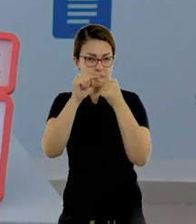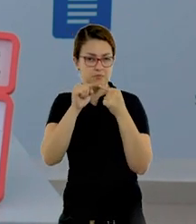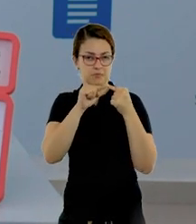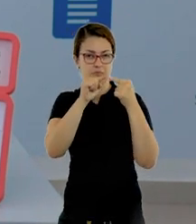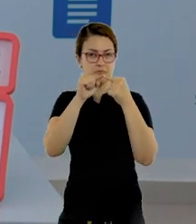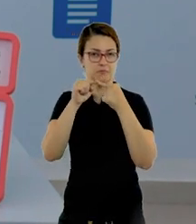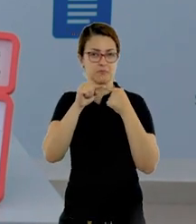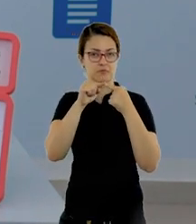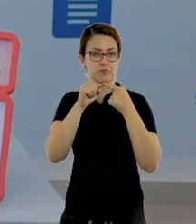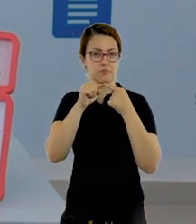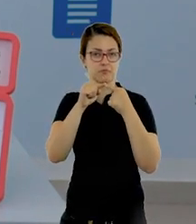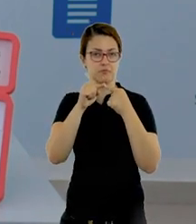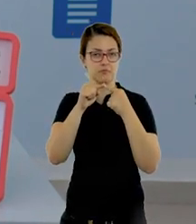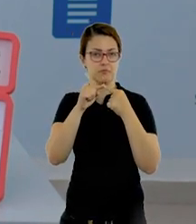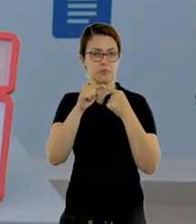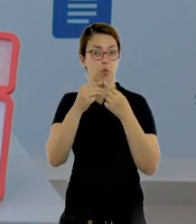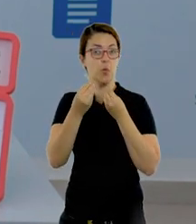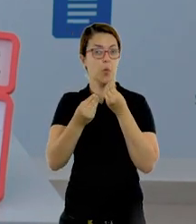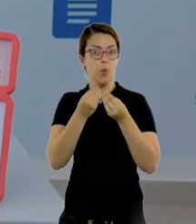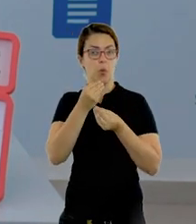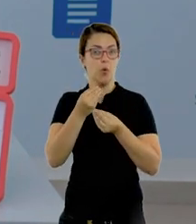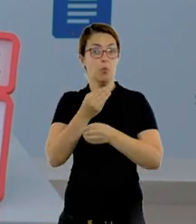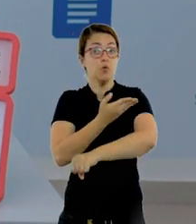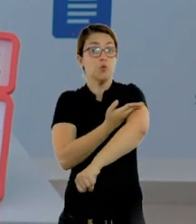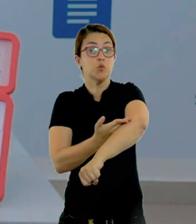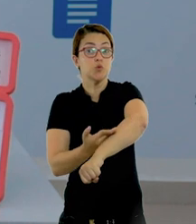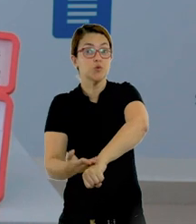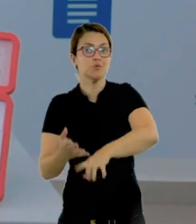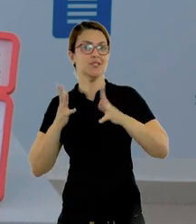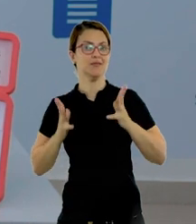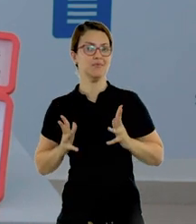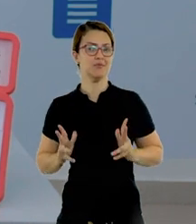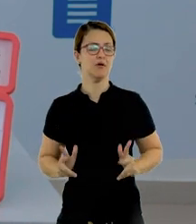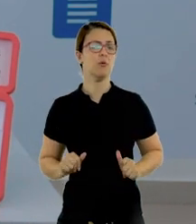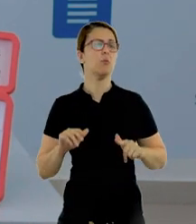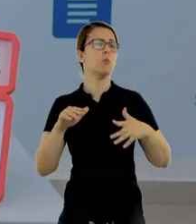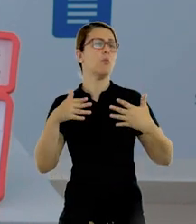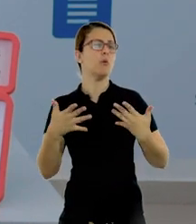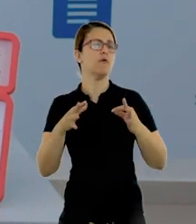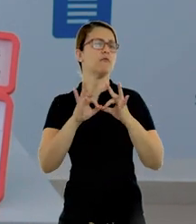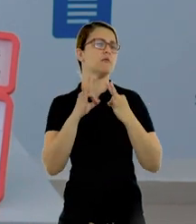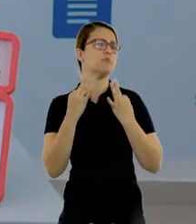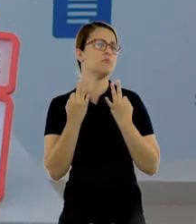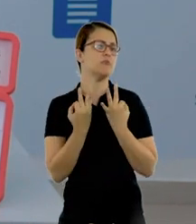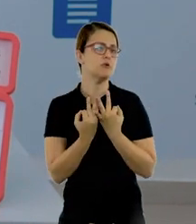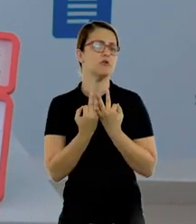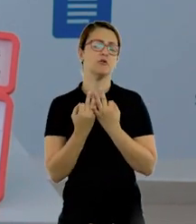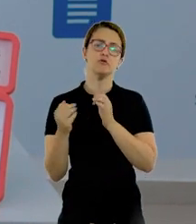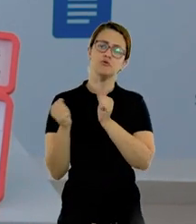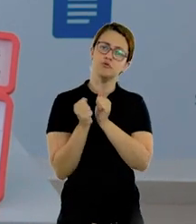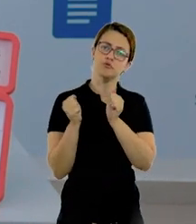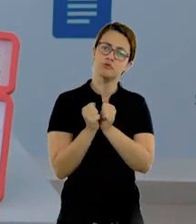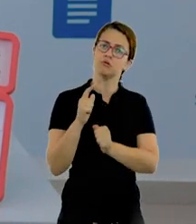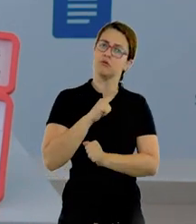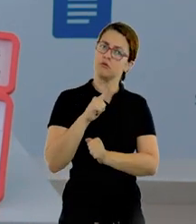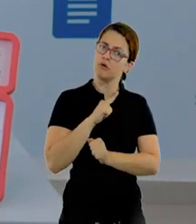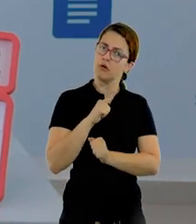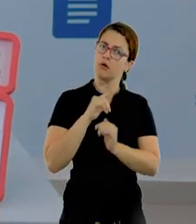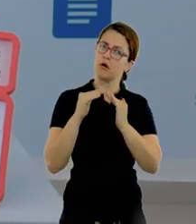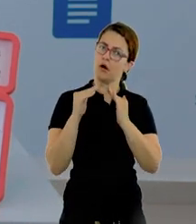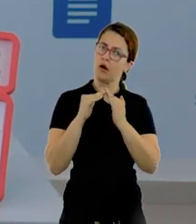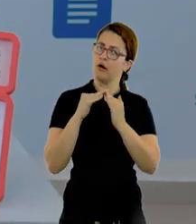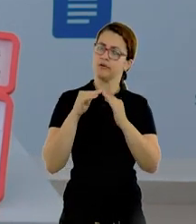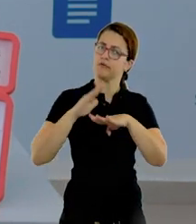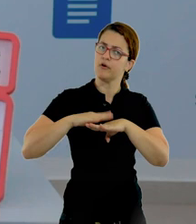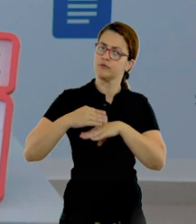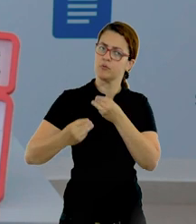imagens relacionadas aos hábitos de higiene. Quais são os hábitos de higiene que você e sua família têm em casa? Vamos